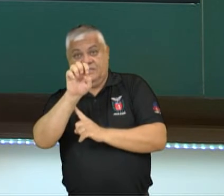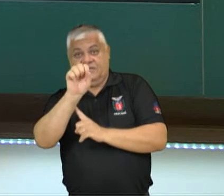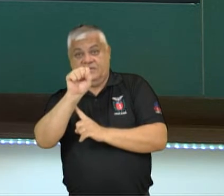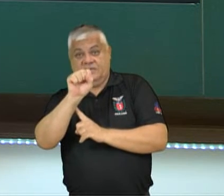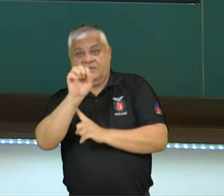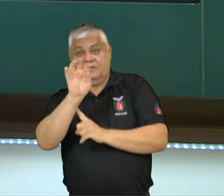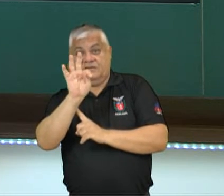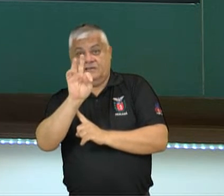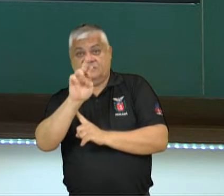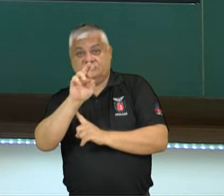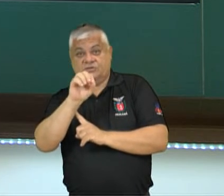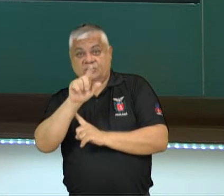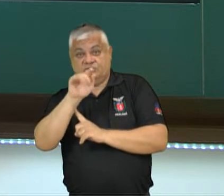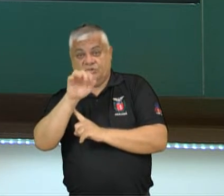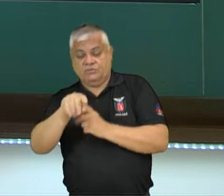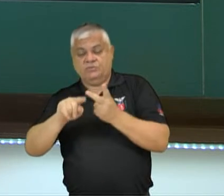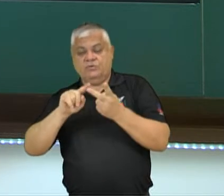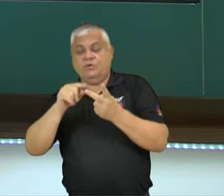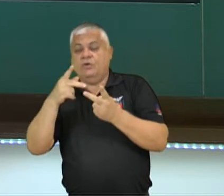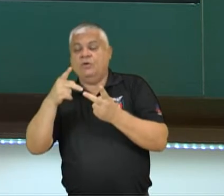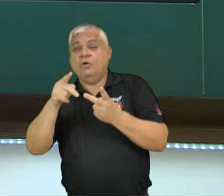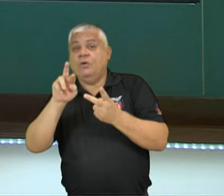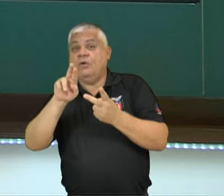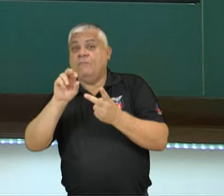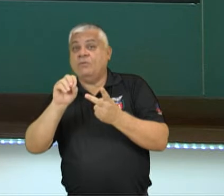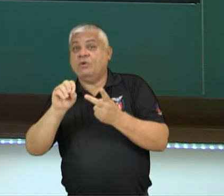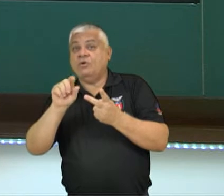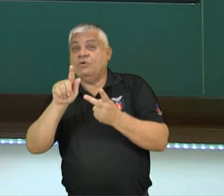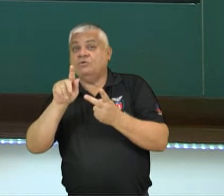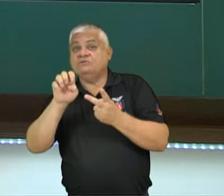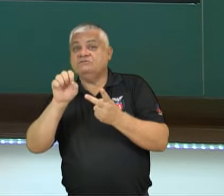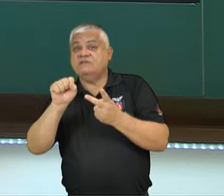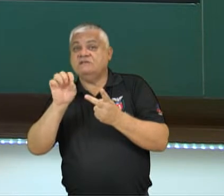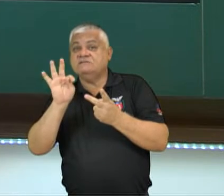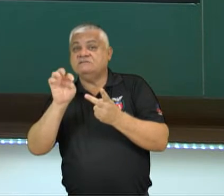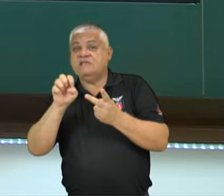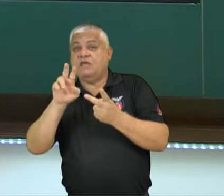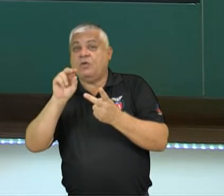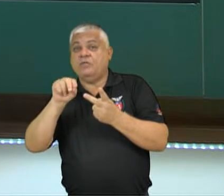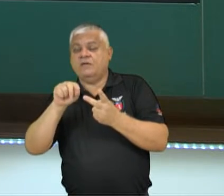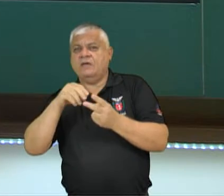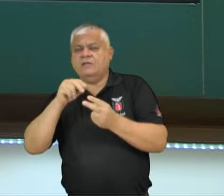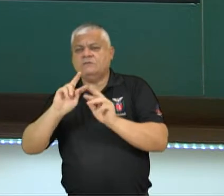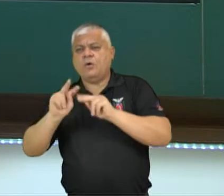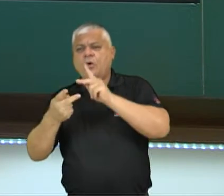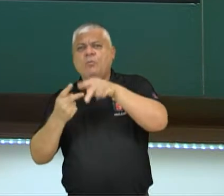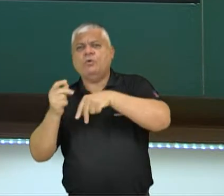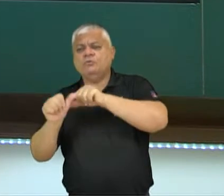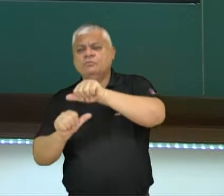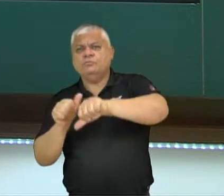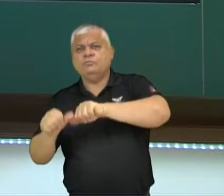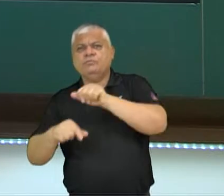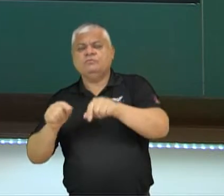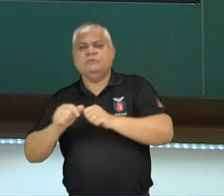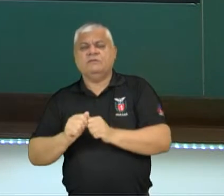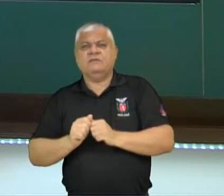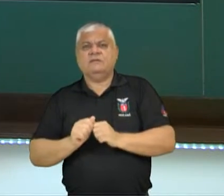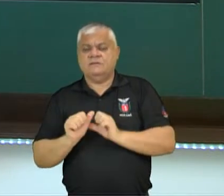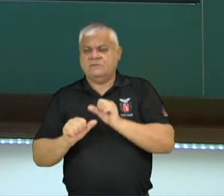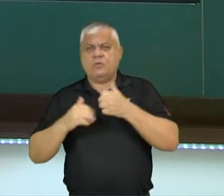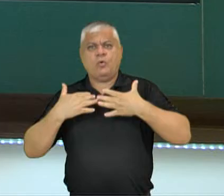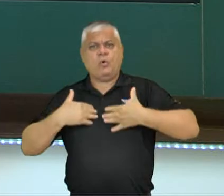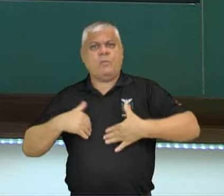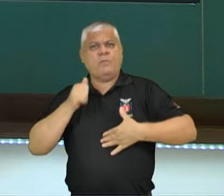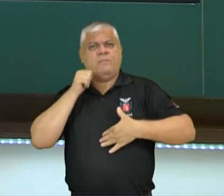a progesterona. O que esses hormônios fazem nas meninas? Fazem com que ela desenvolva as